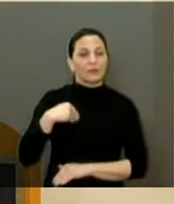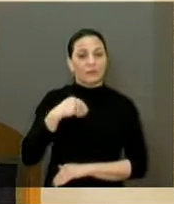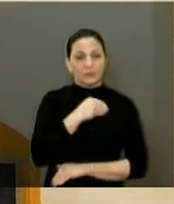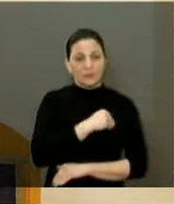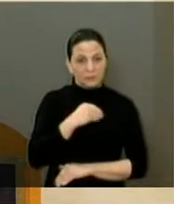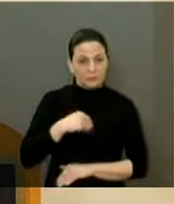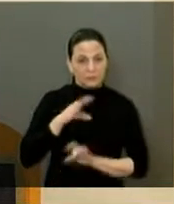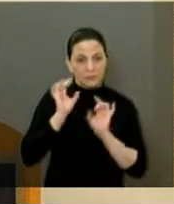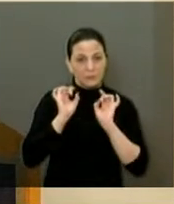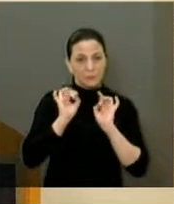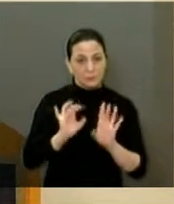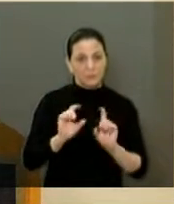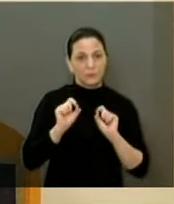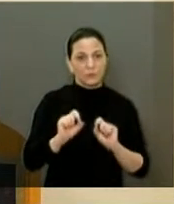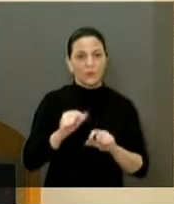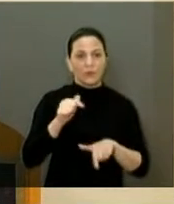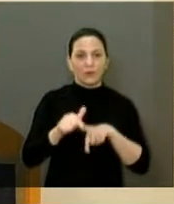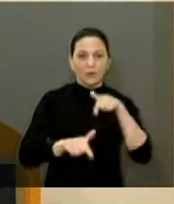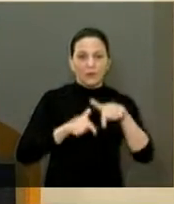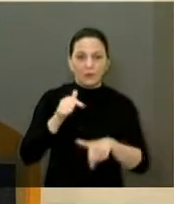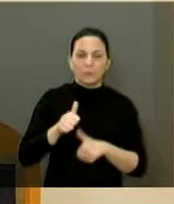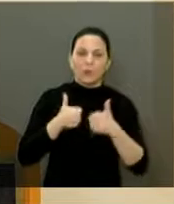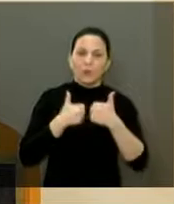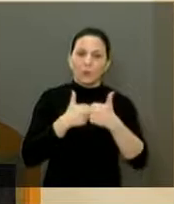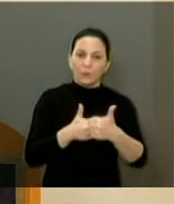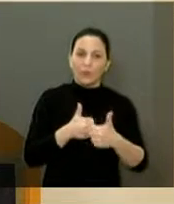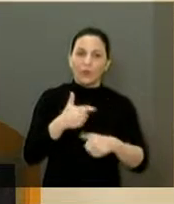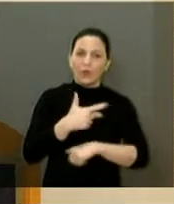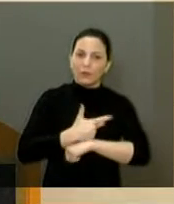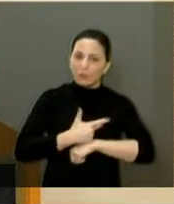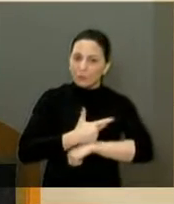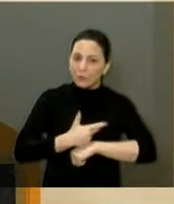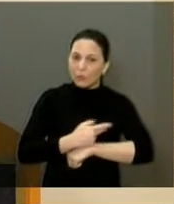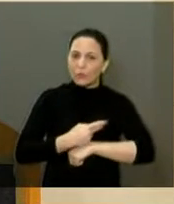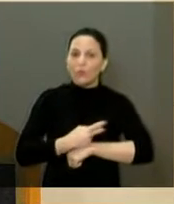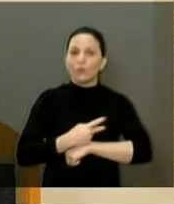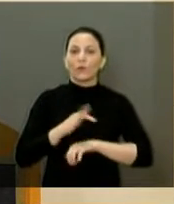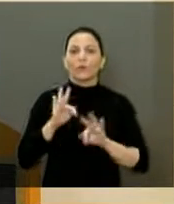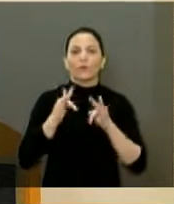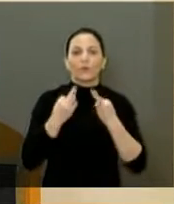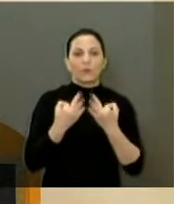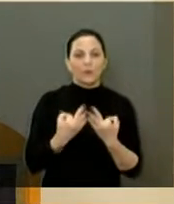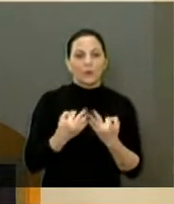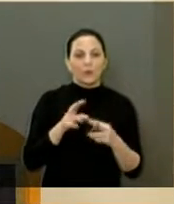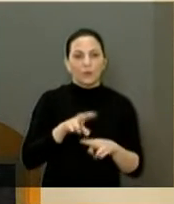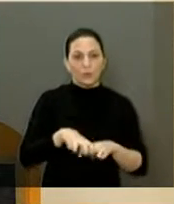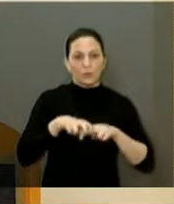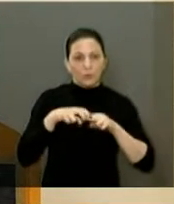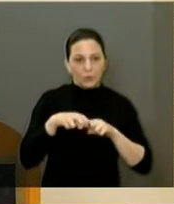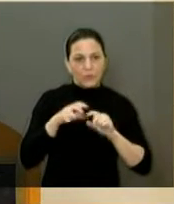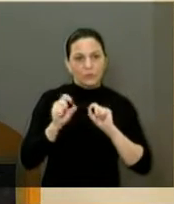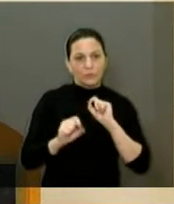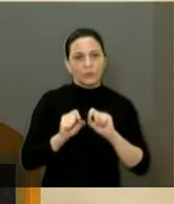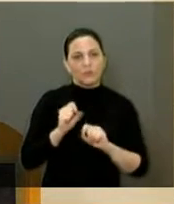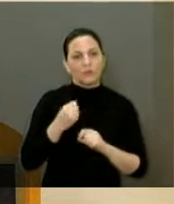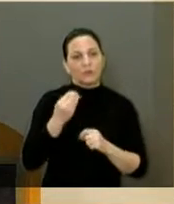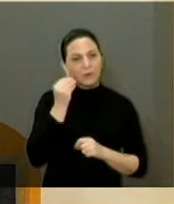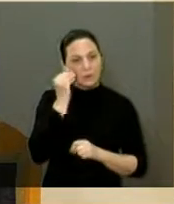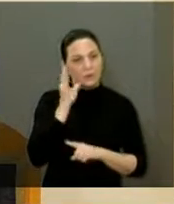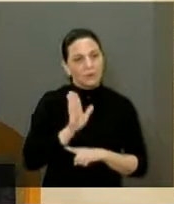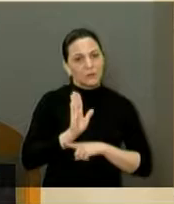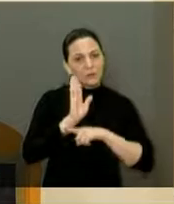é um trabalho que nós estamos acompanhando que a família nos procurou por isso entrei nessa situação para poder ajudar a viabilizar